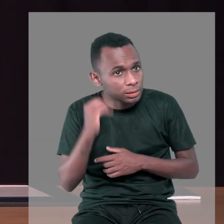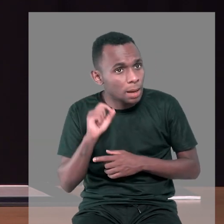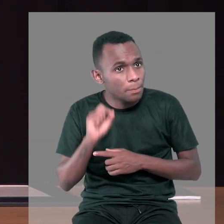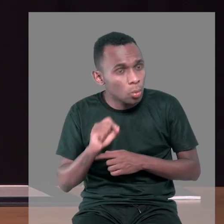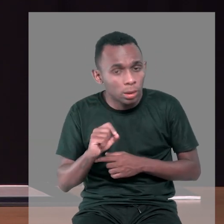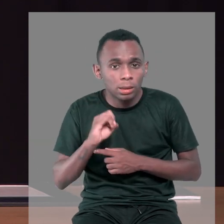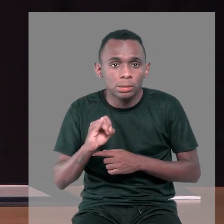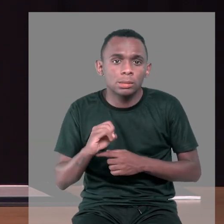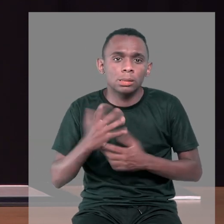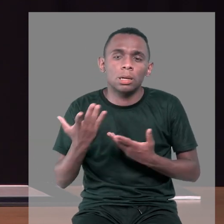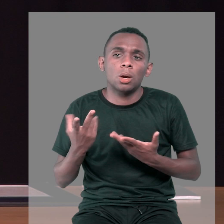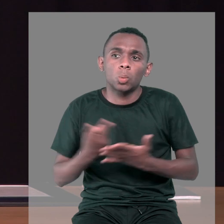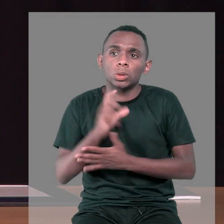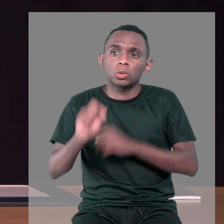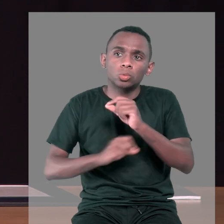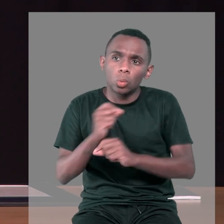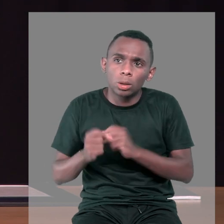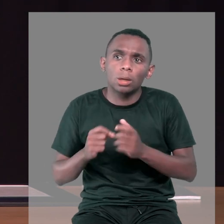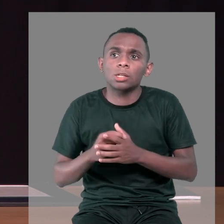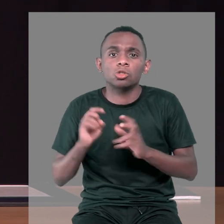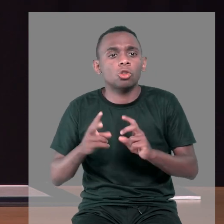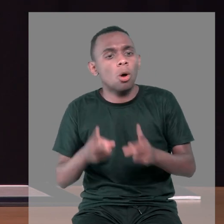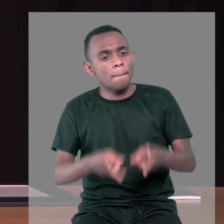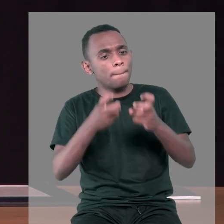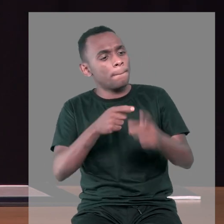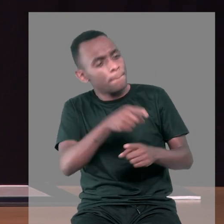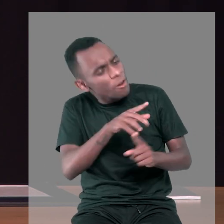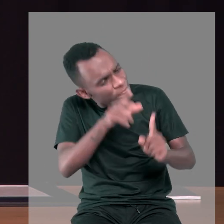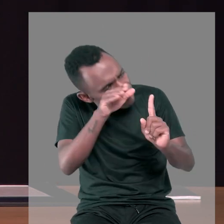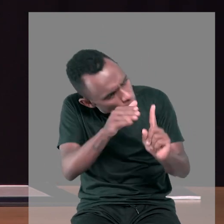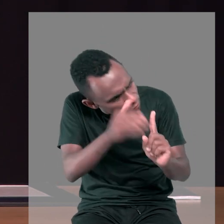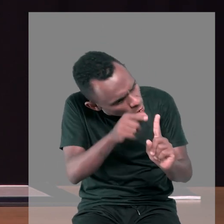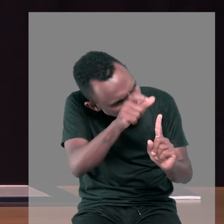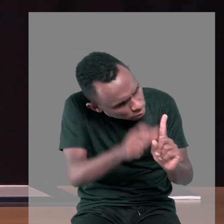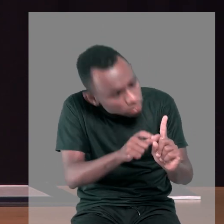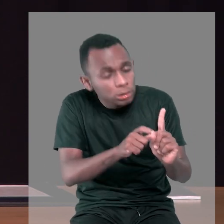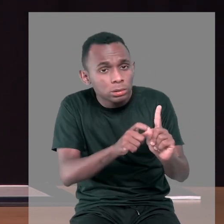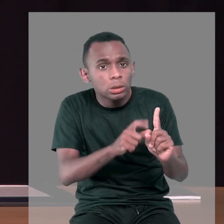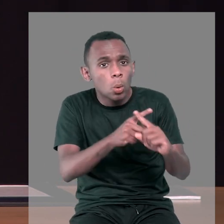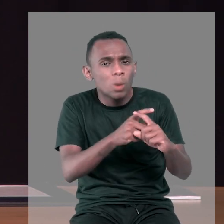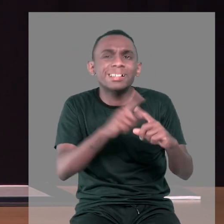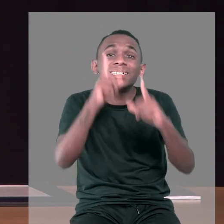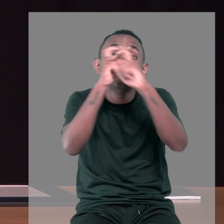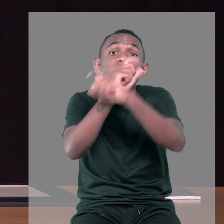por demais, ater-se à personagem do Eichmann, será difícil